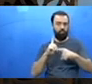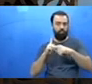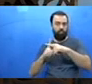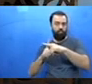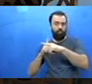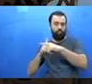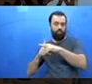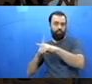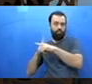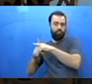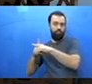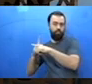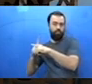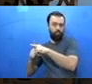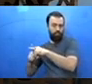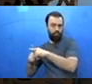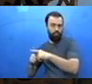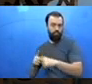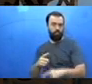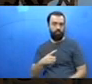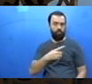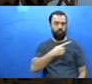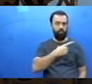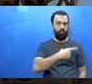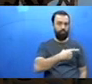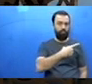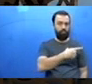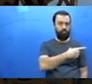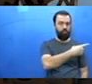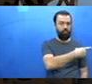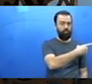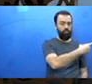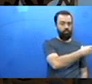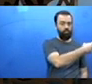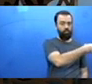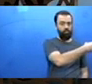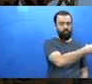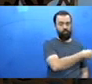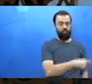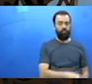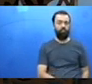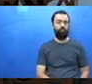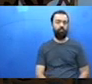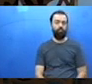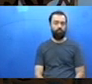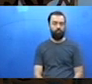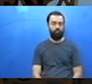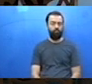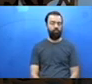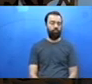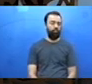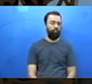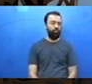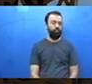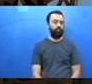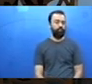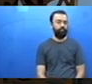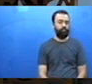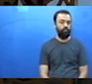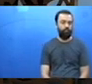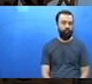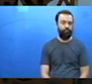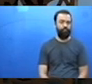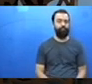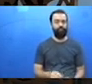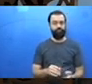cá nós temos os números positivos, para o outro lado nós temos os números negativos. Então,